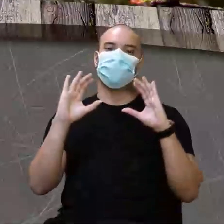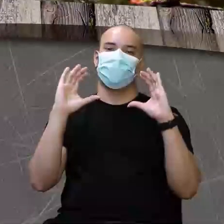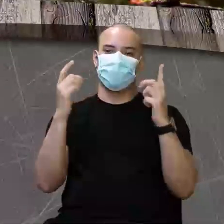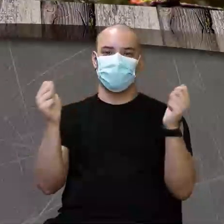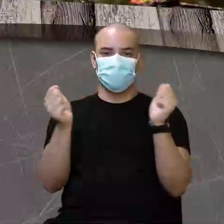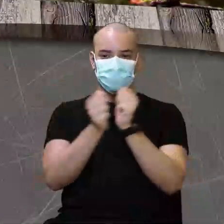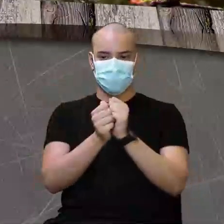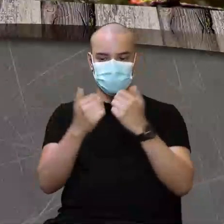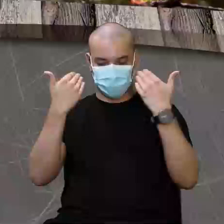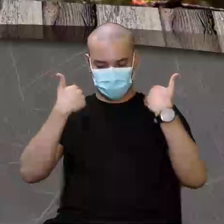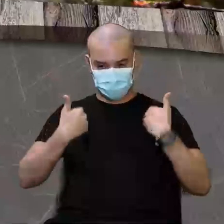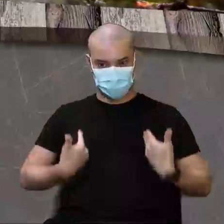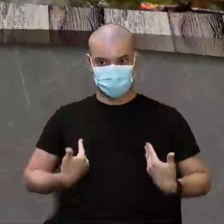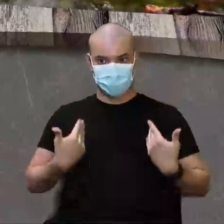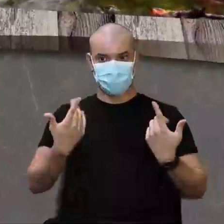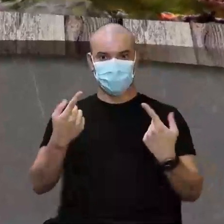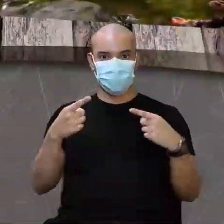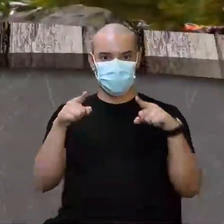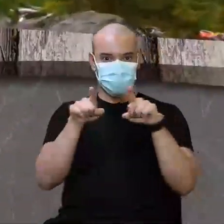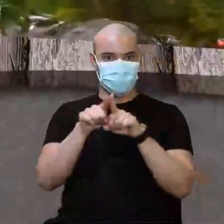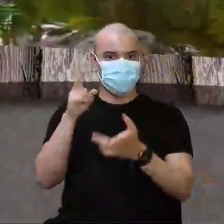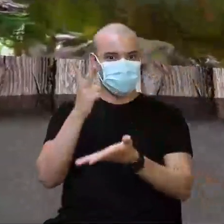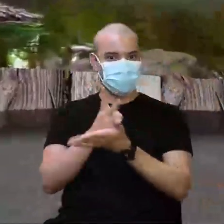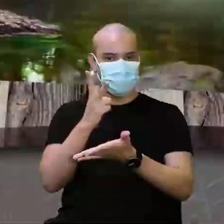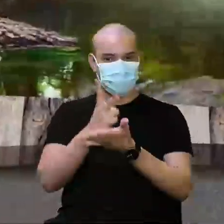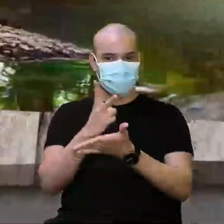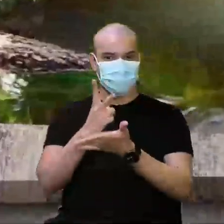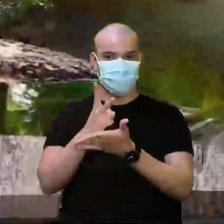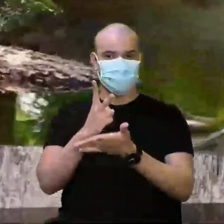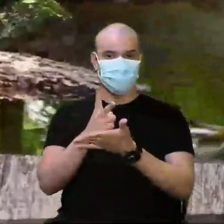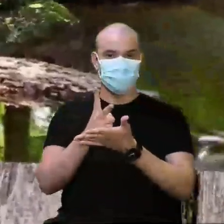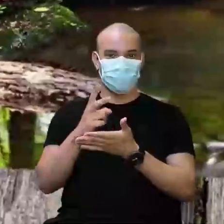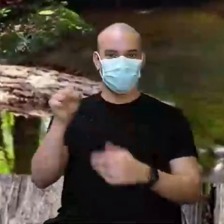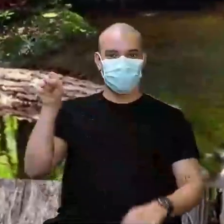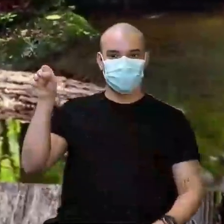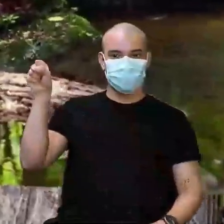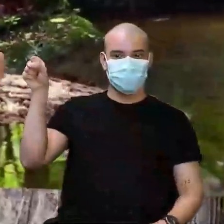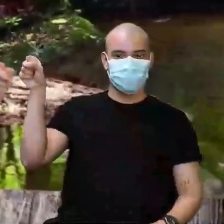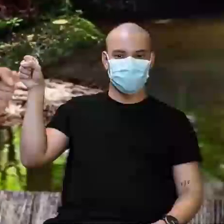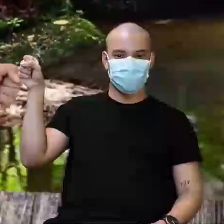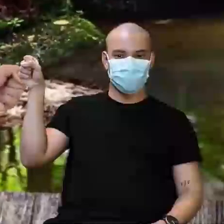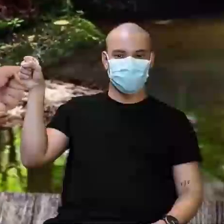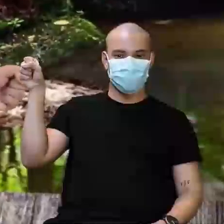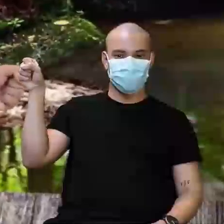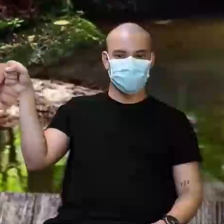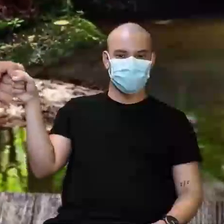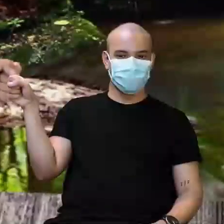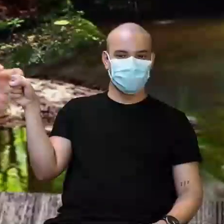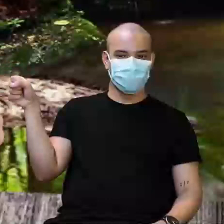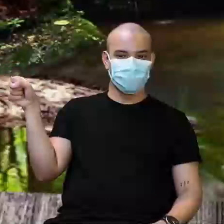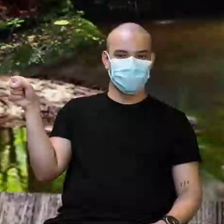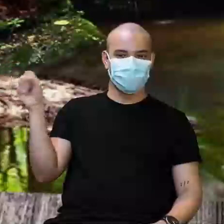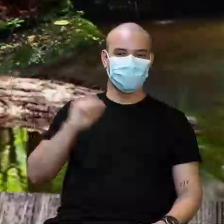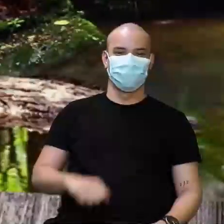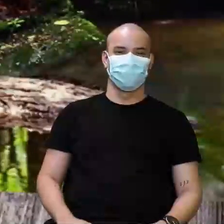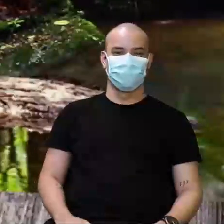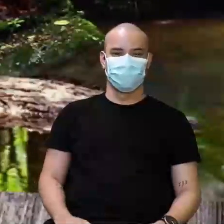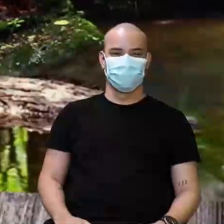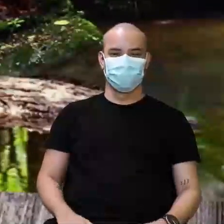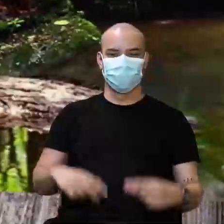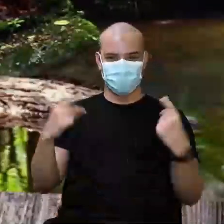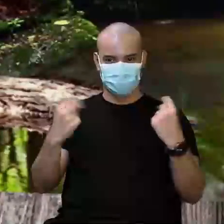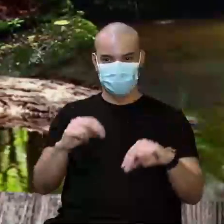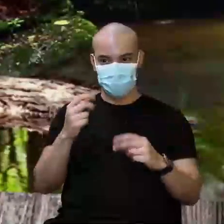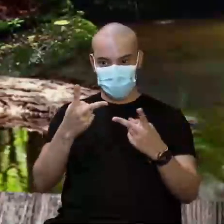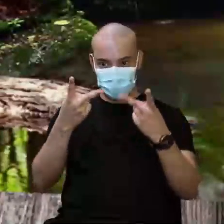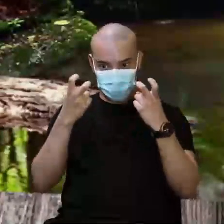aqui junto comigo, meu parceiro de sempre, quem? Ou assim, tchum! Eita